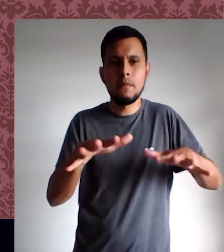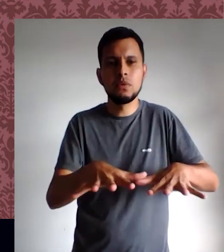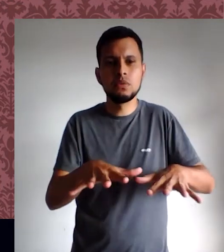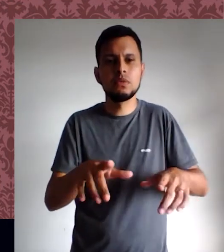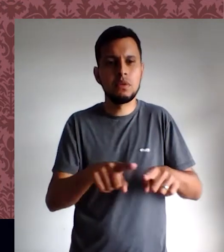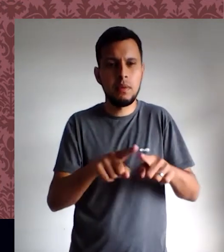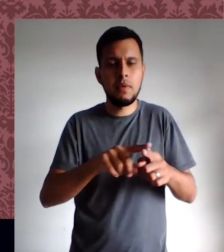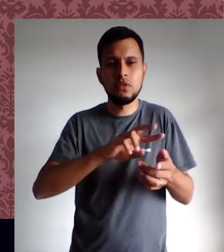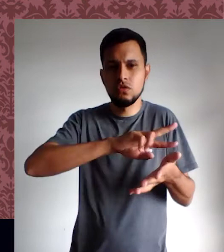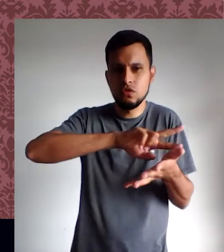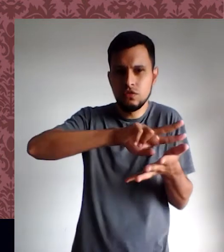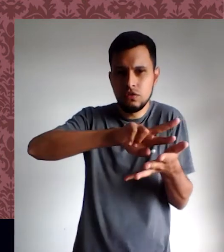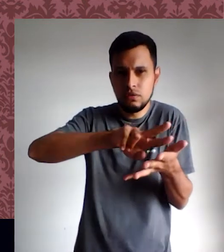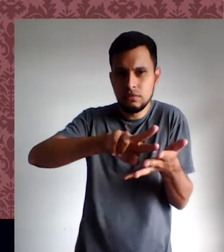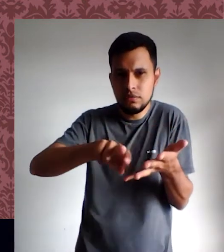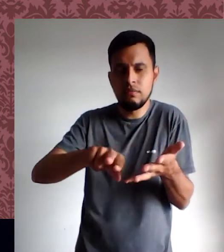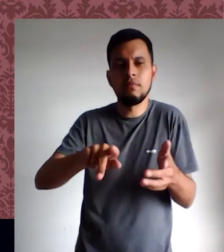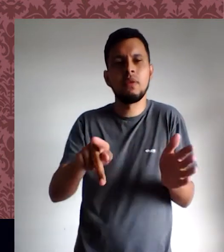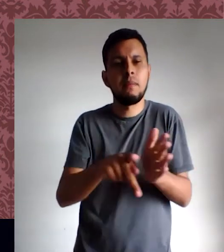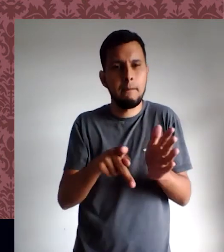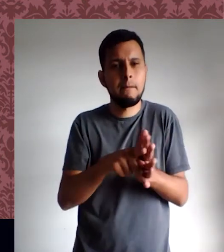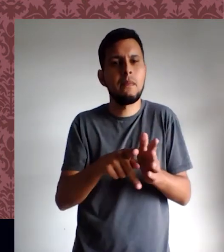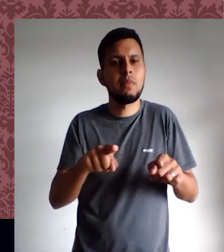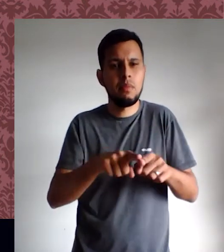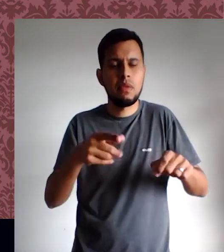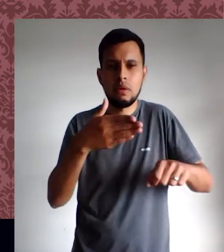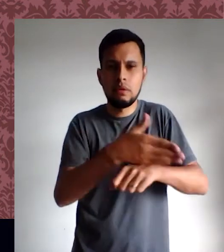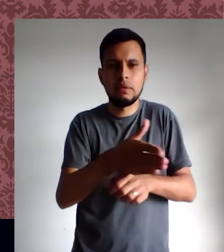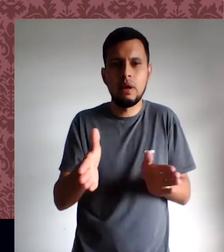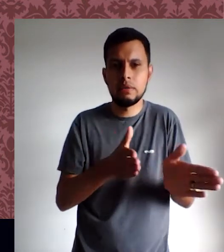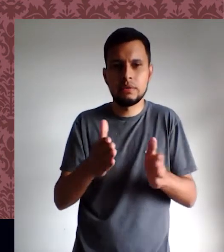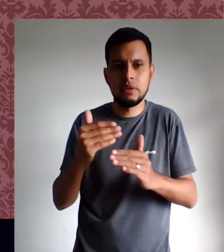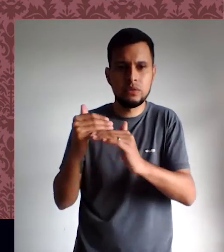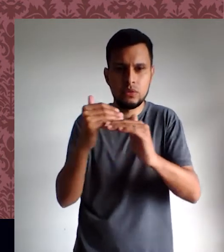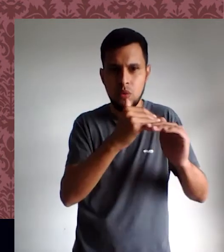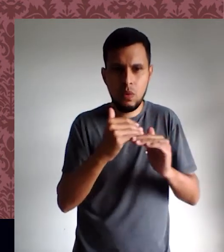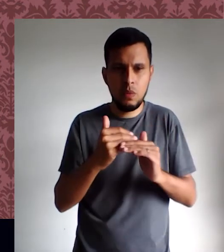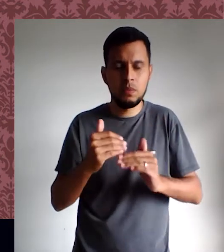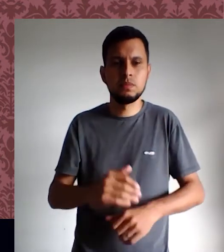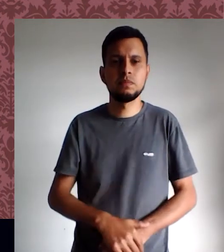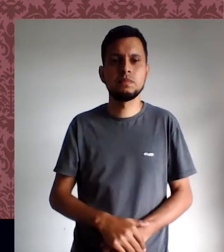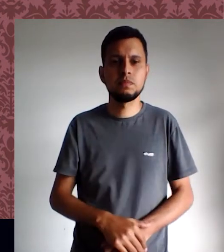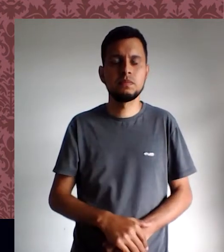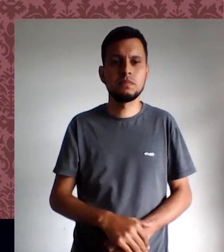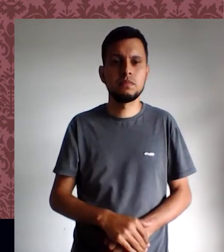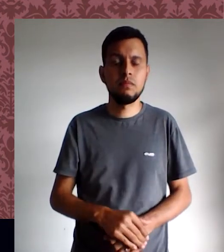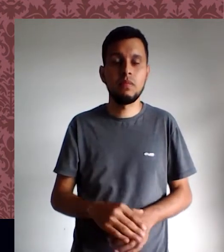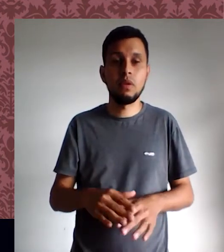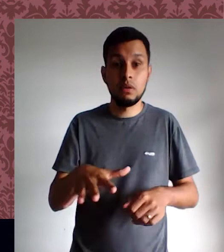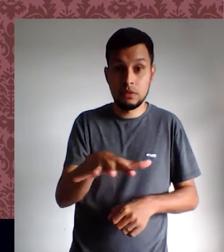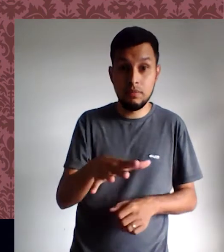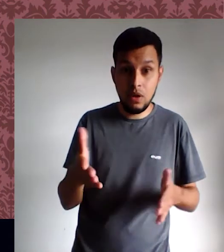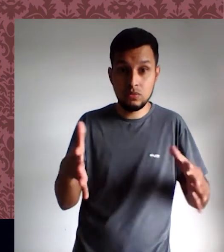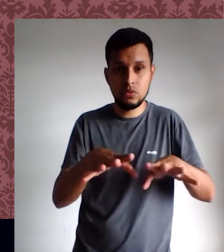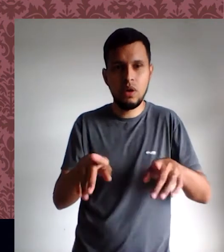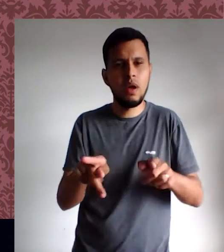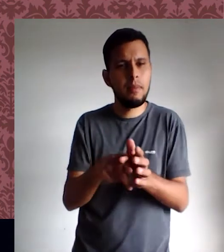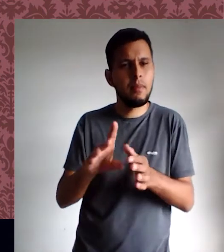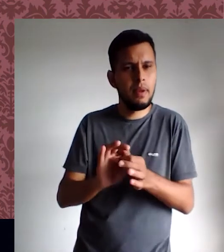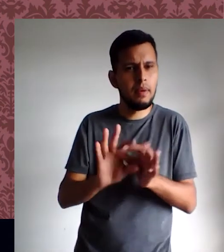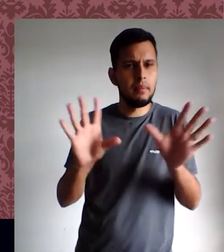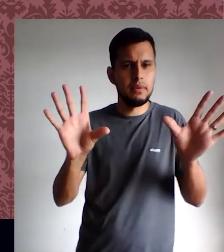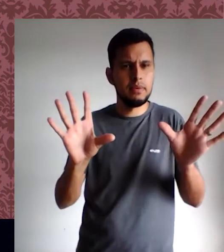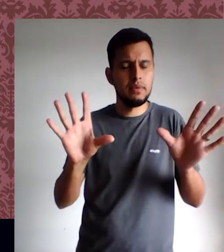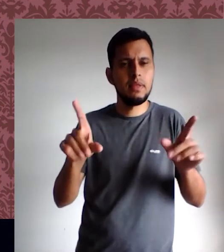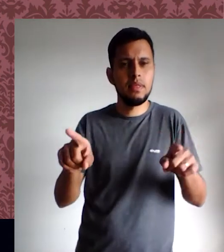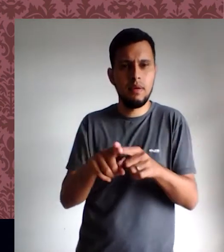de diversidade e de acesso igualitário para todo mundo. O espaço de inclusão é um espaço de liberdade, um espaço que a gente negocia a nossa liberdade